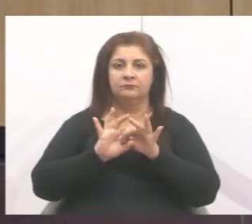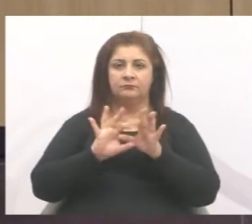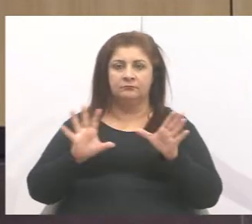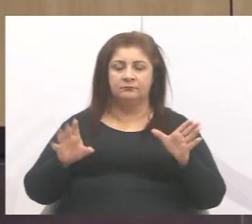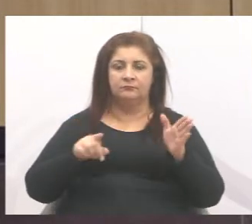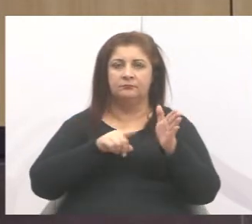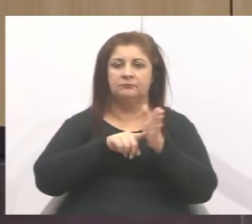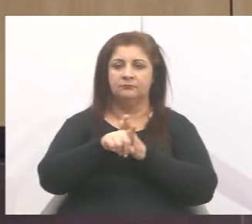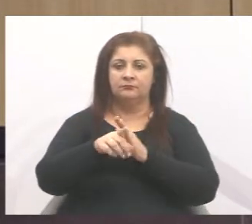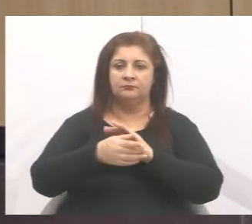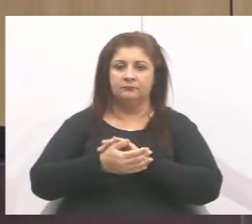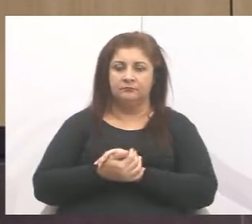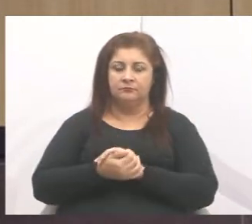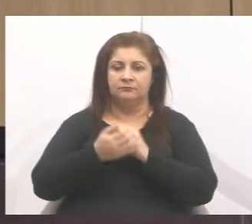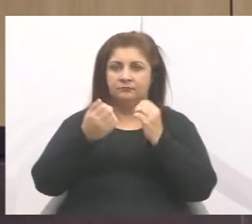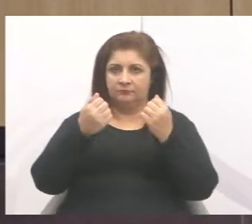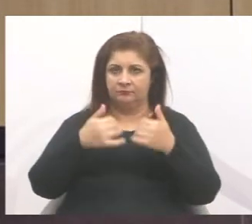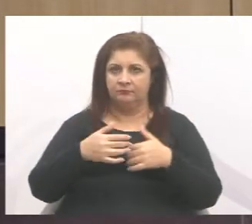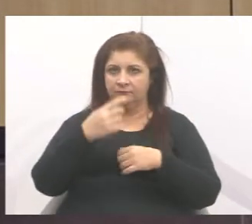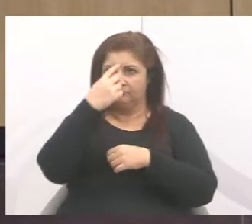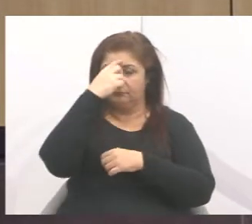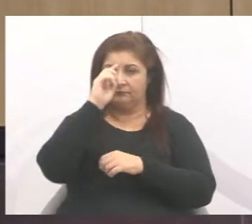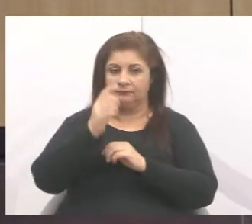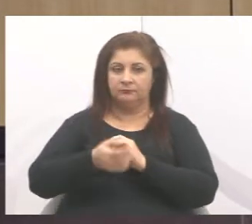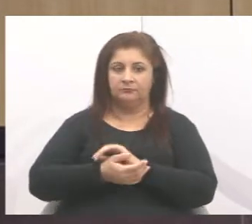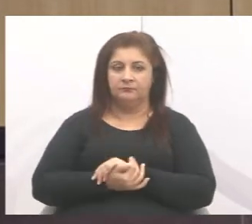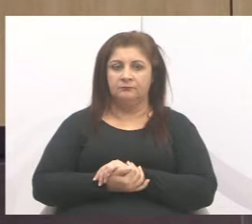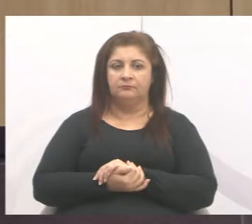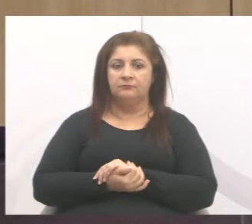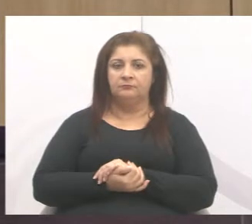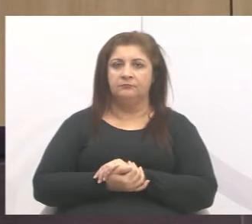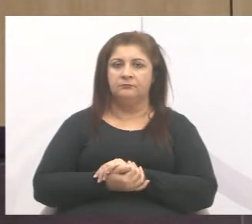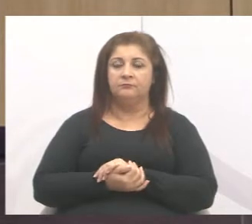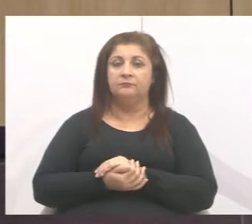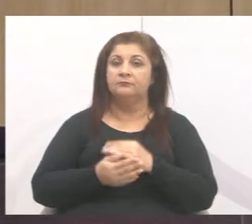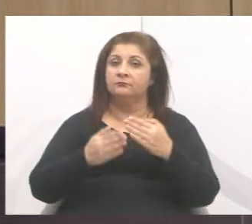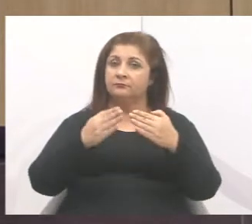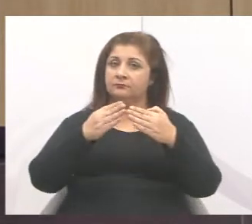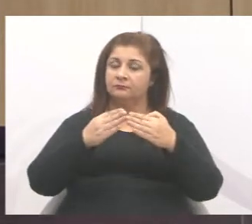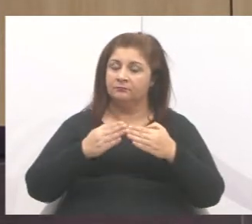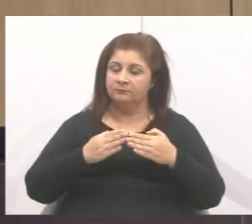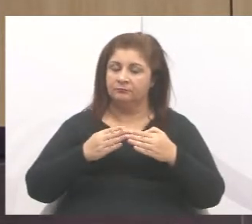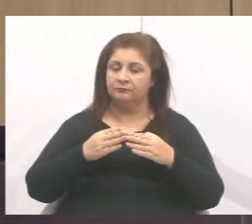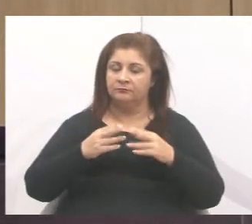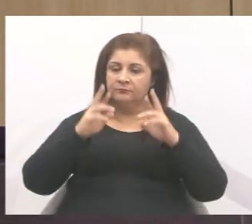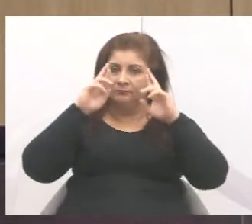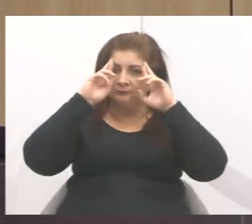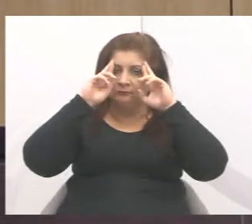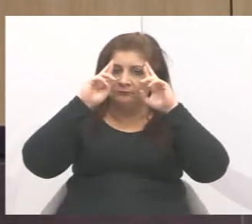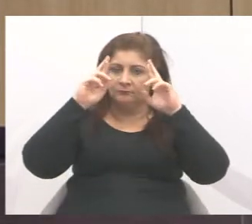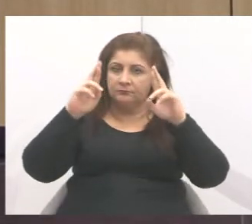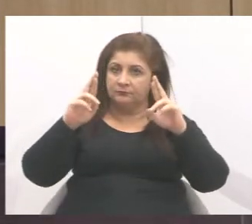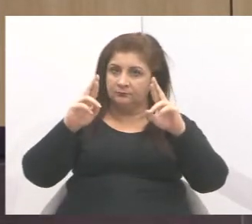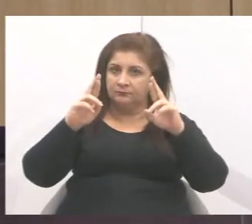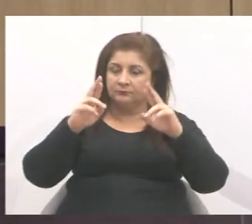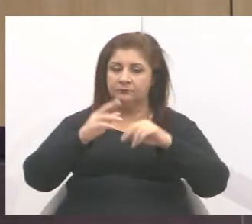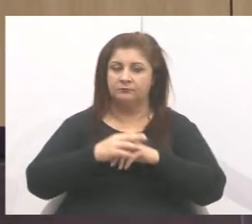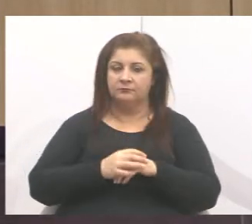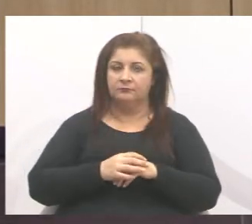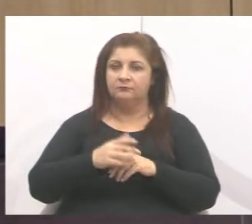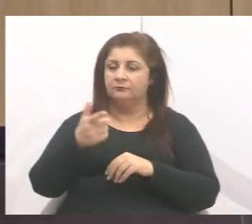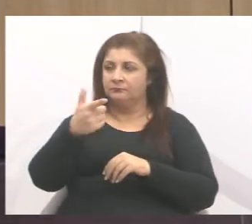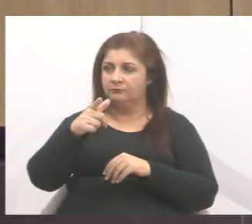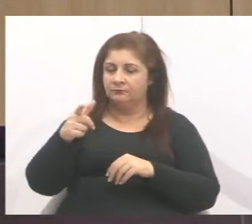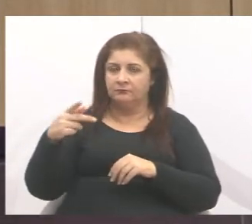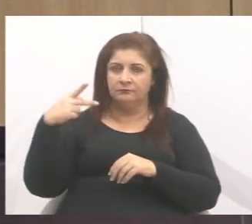vereadores presentes para esclarecimento e dúvidas. Peço que, em respeito ao senhor secretário, os telespectadores, aos demais